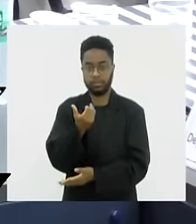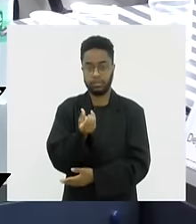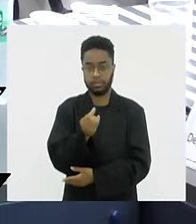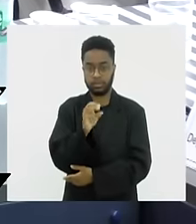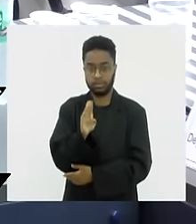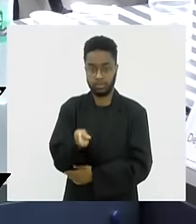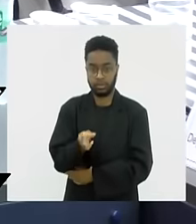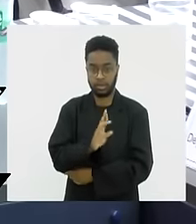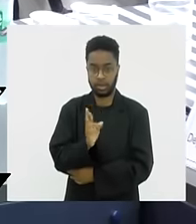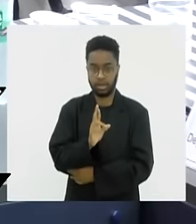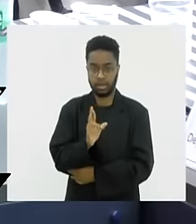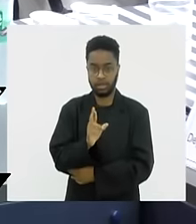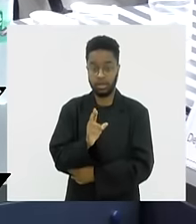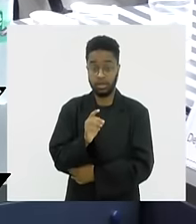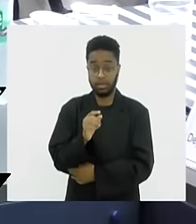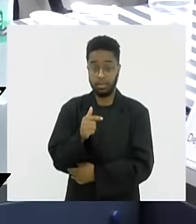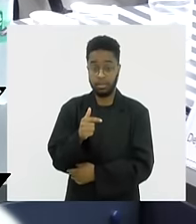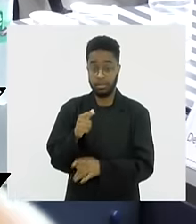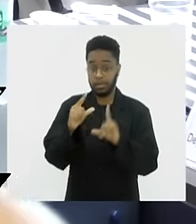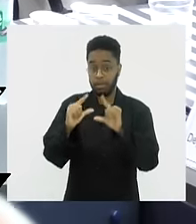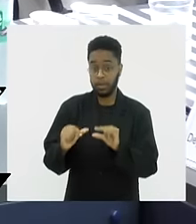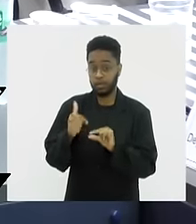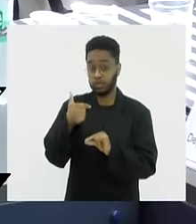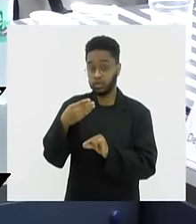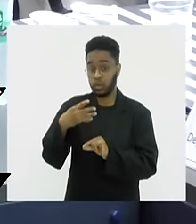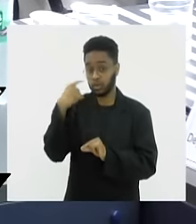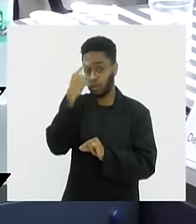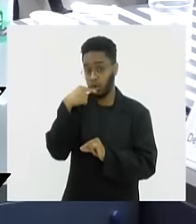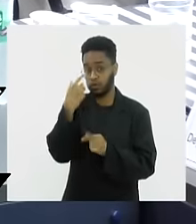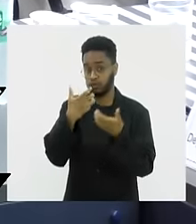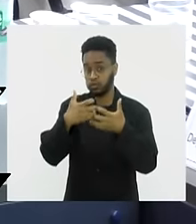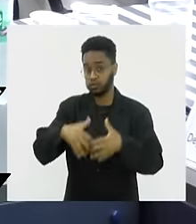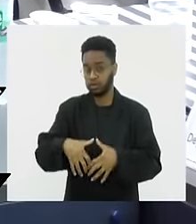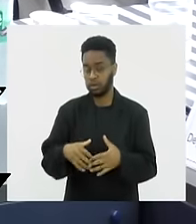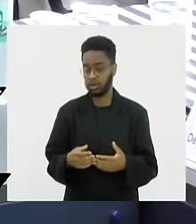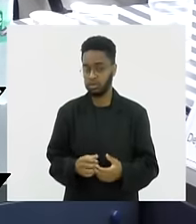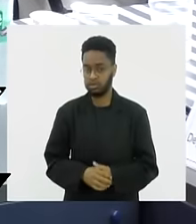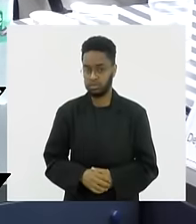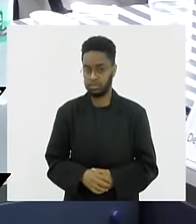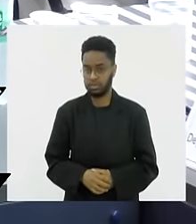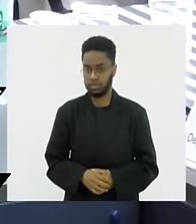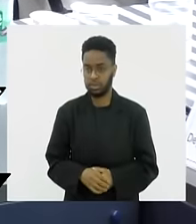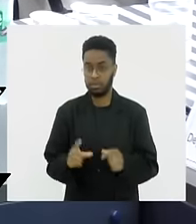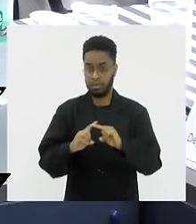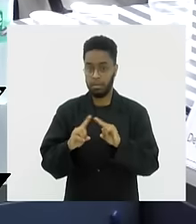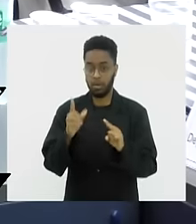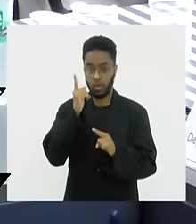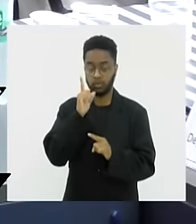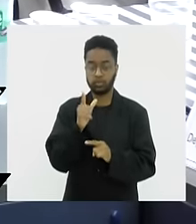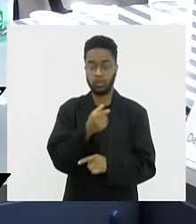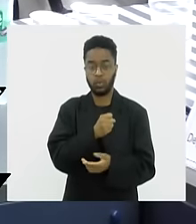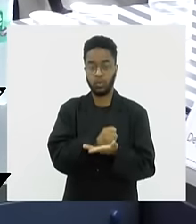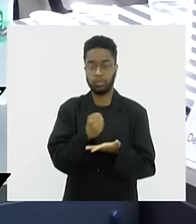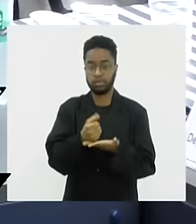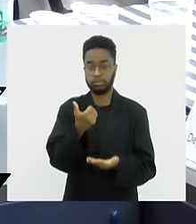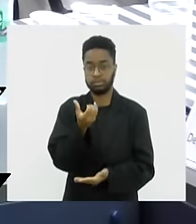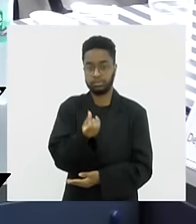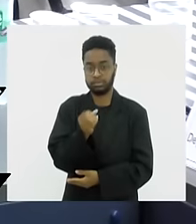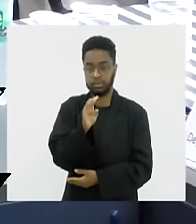O consórcio tem menos de 24 horas de vida. E ela ganhou um contrato de